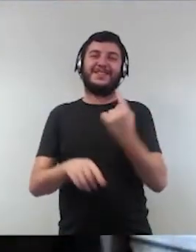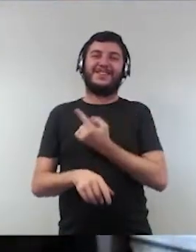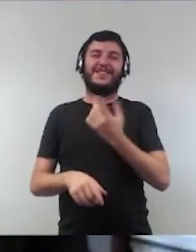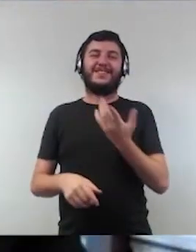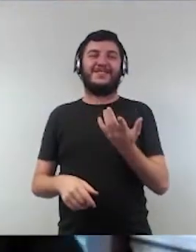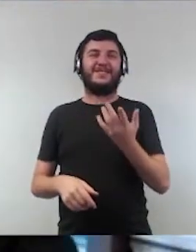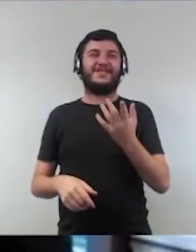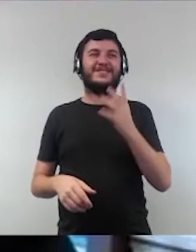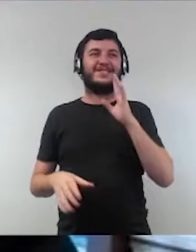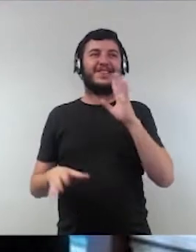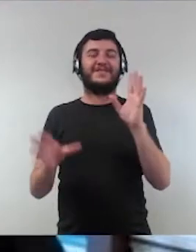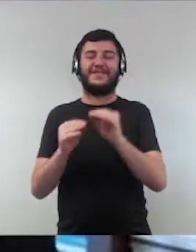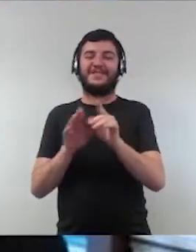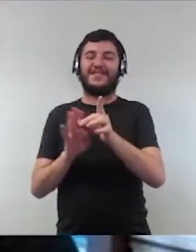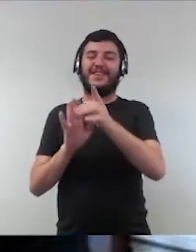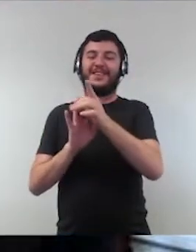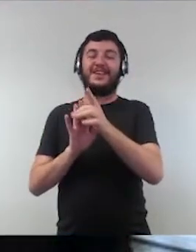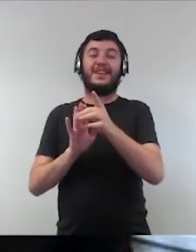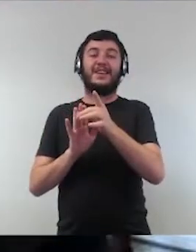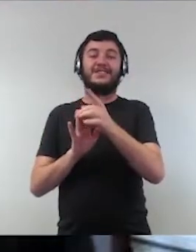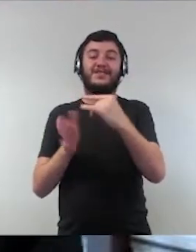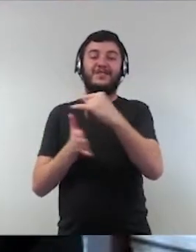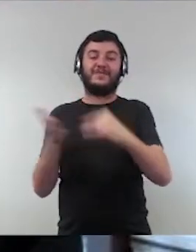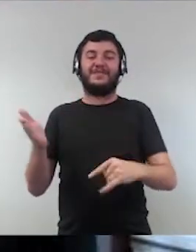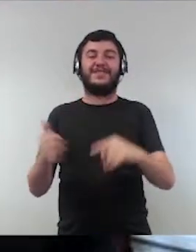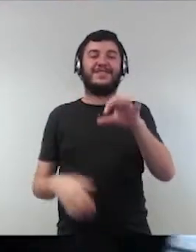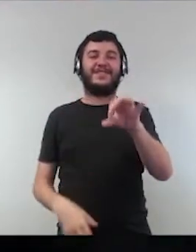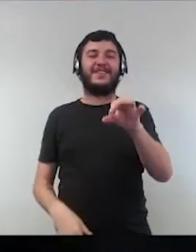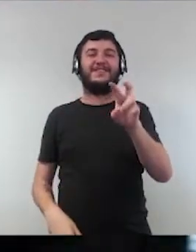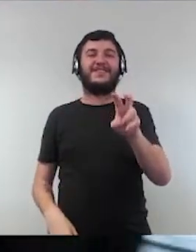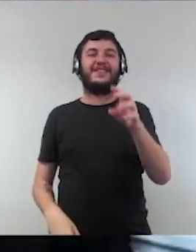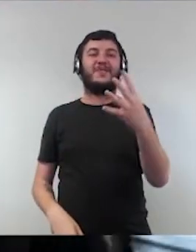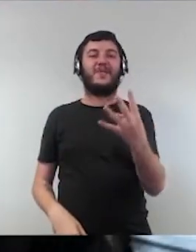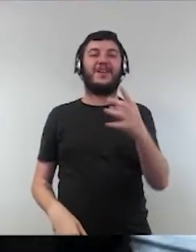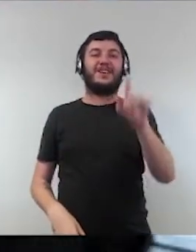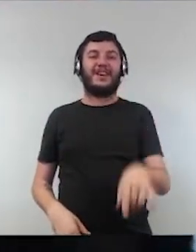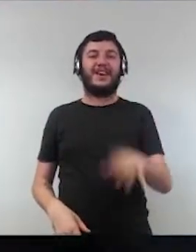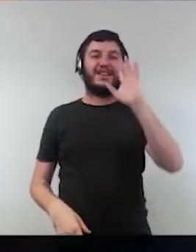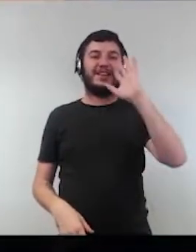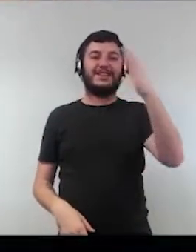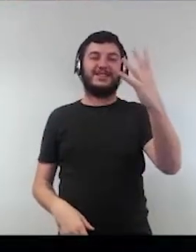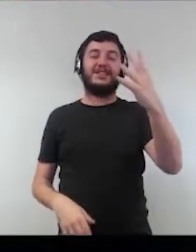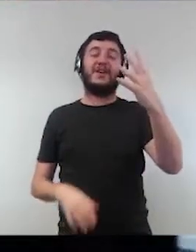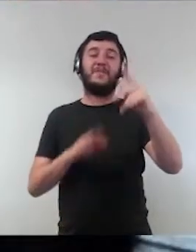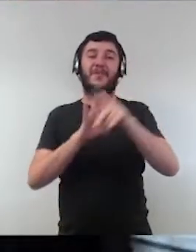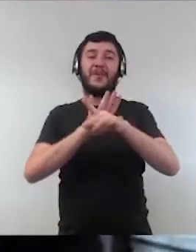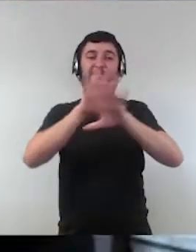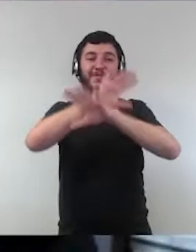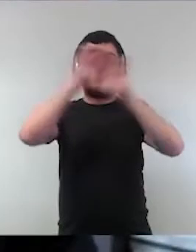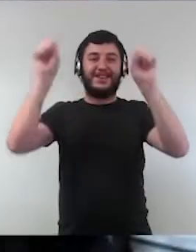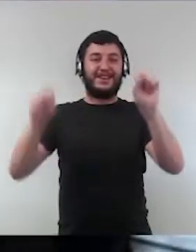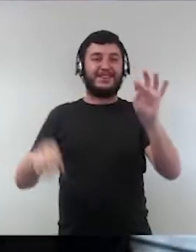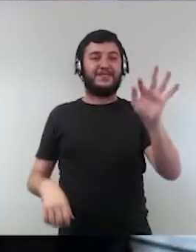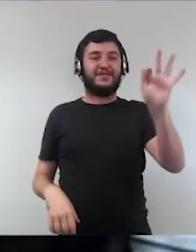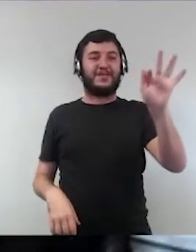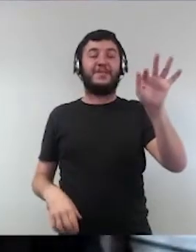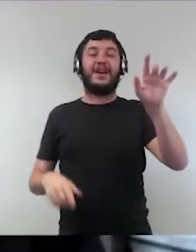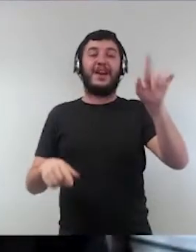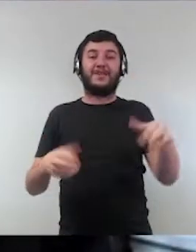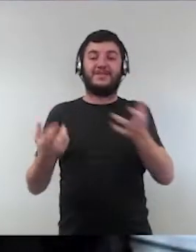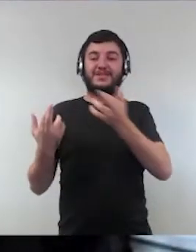provisória 954, que foi objeto dessa decisão cautelar do Supremo, relatoria da ministra Rosa